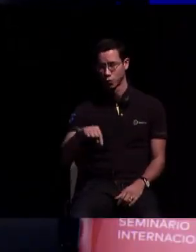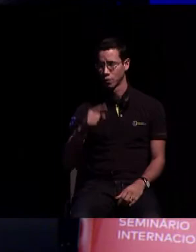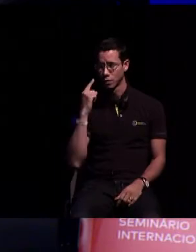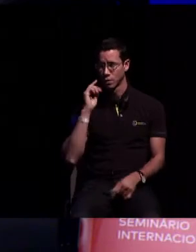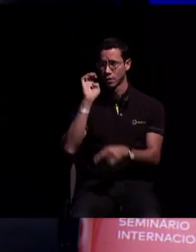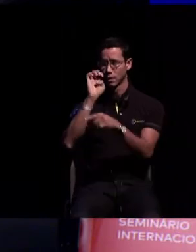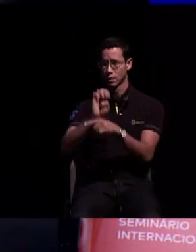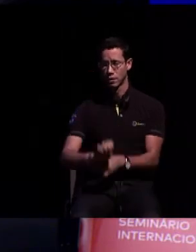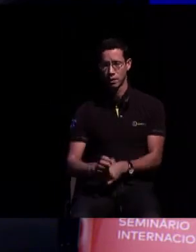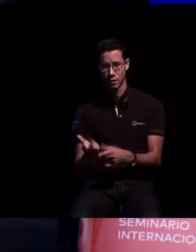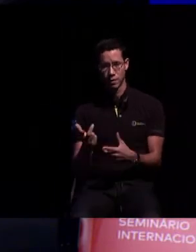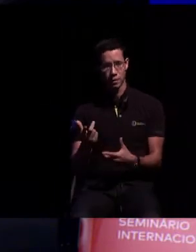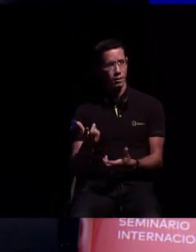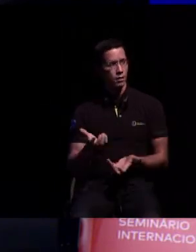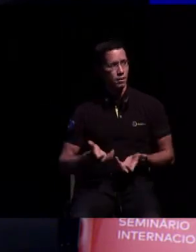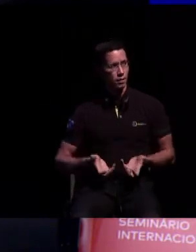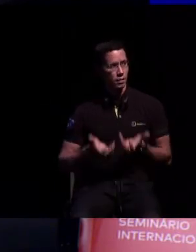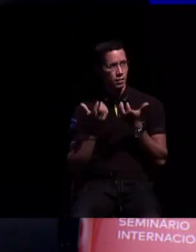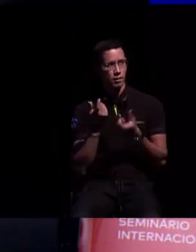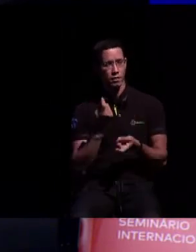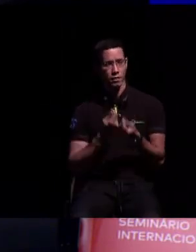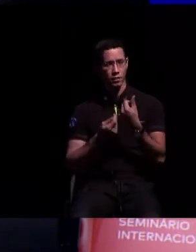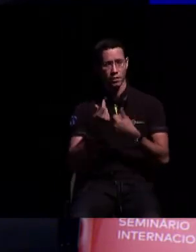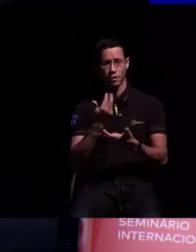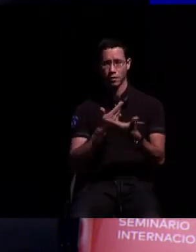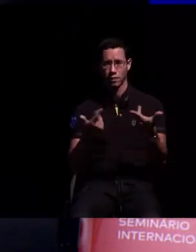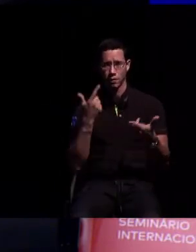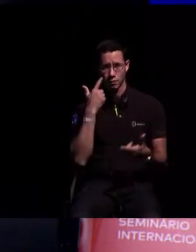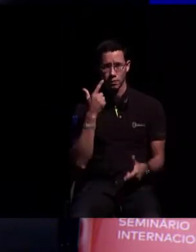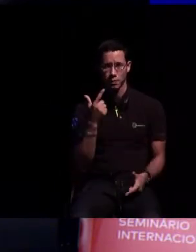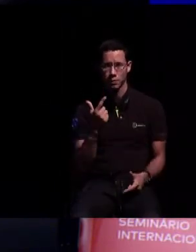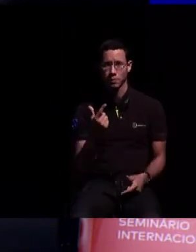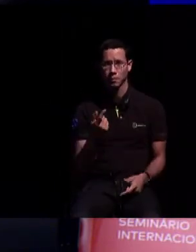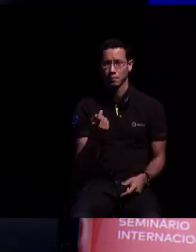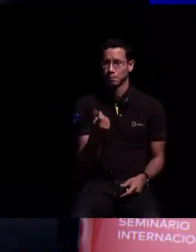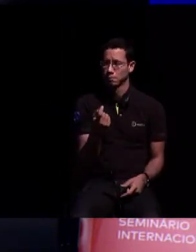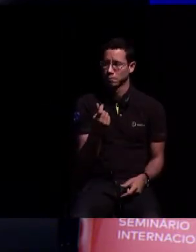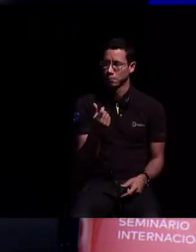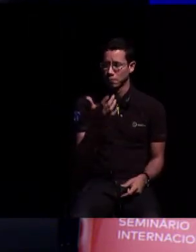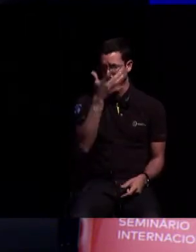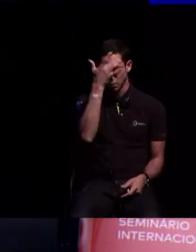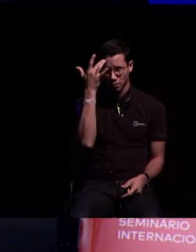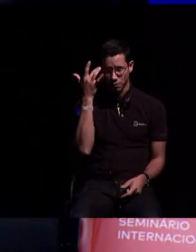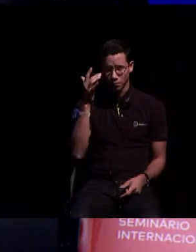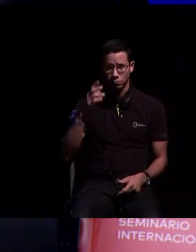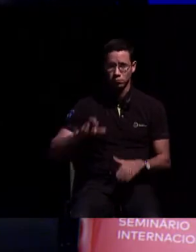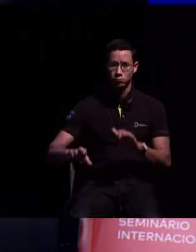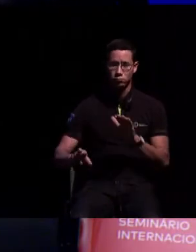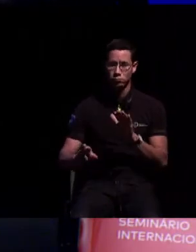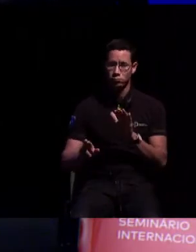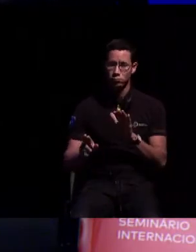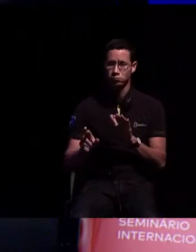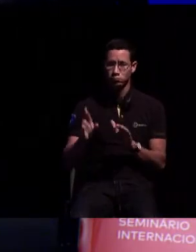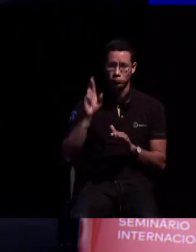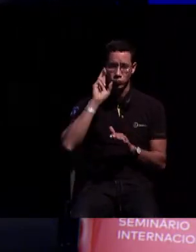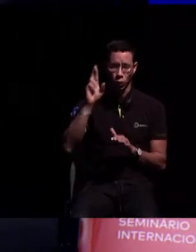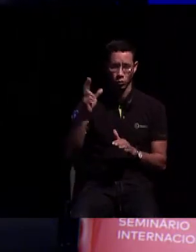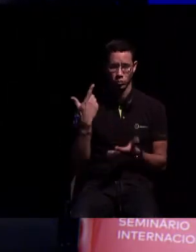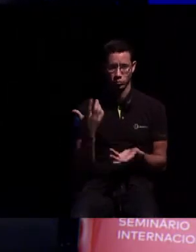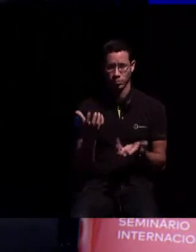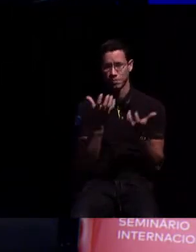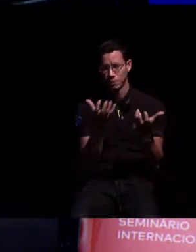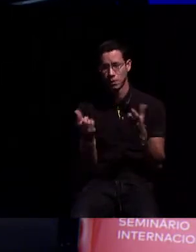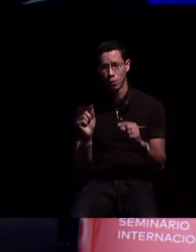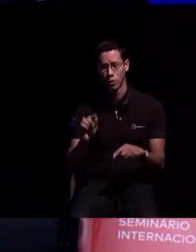uma pequena elite de proprietários. Esse é o ponto, né? Essa elite quer o Estado, orçamento, dinheiro,